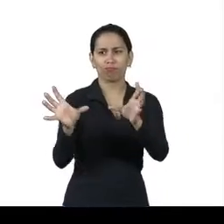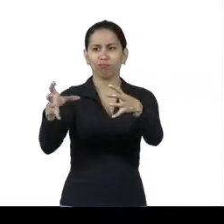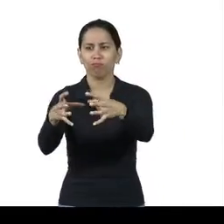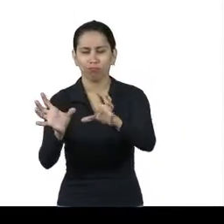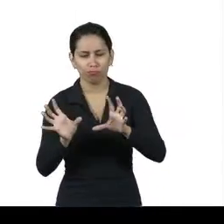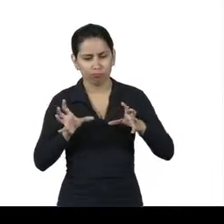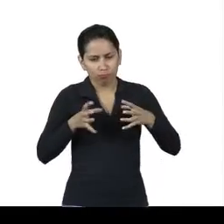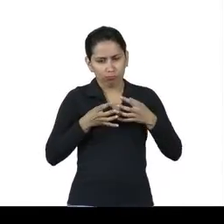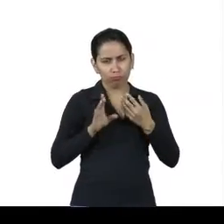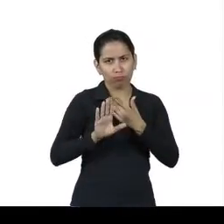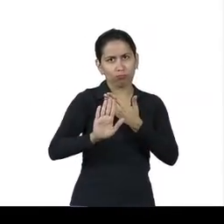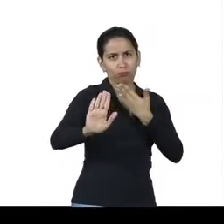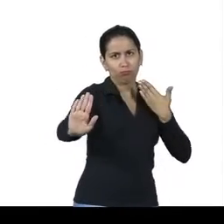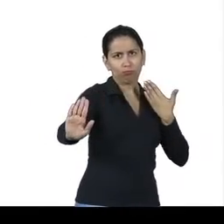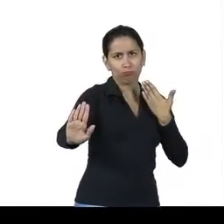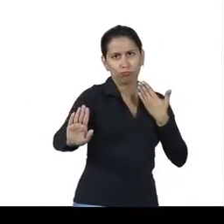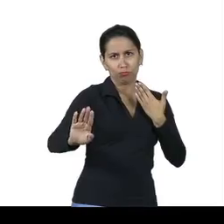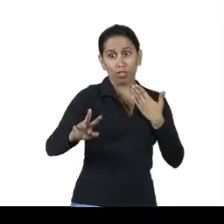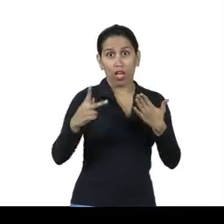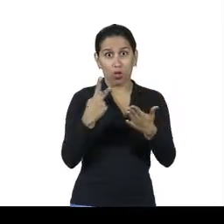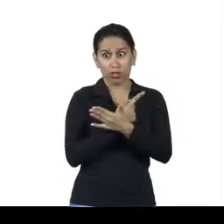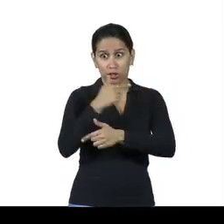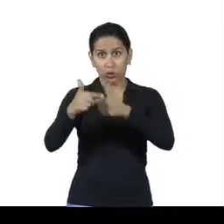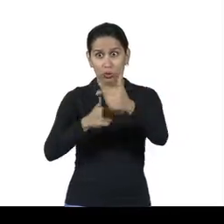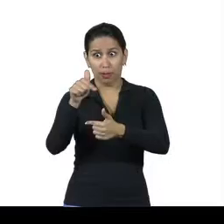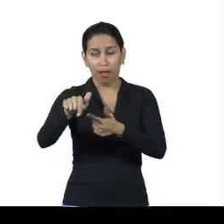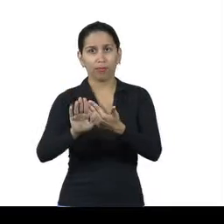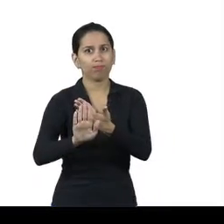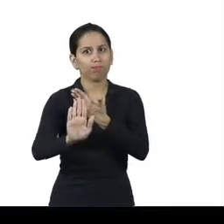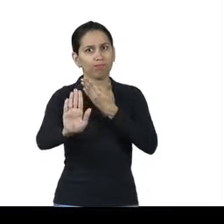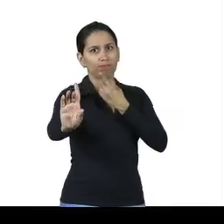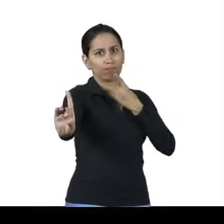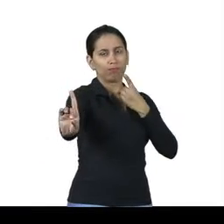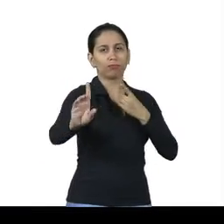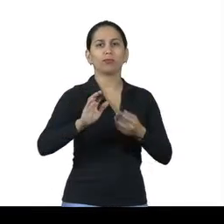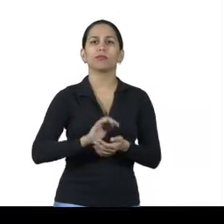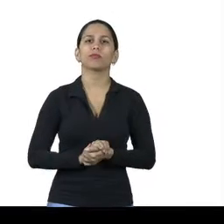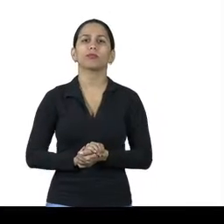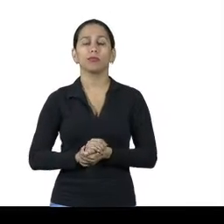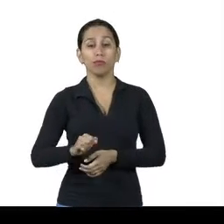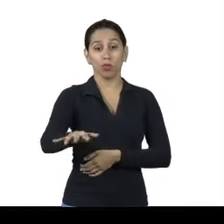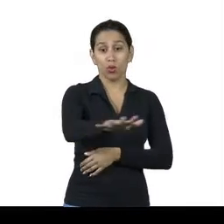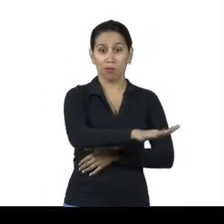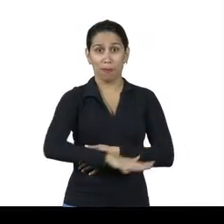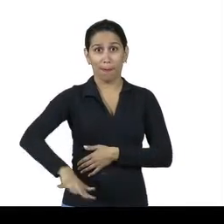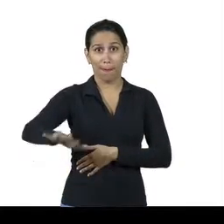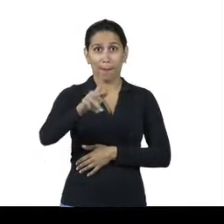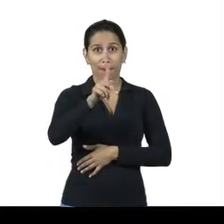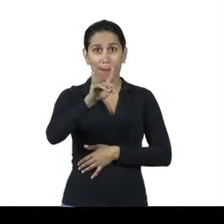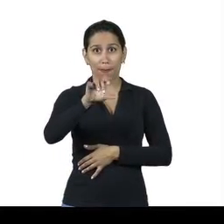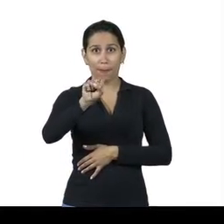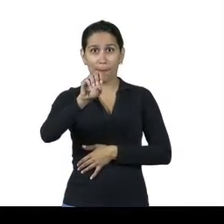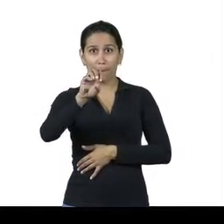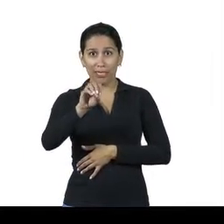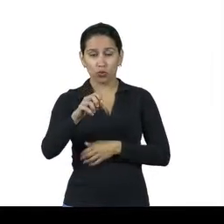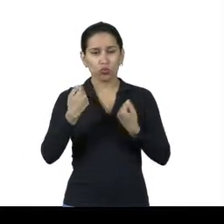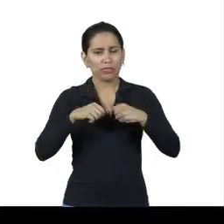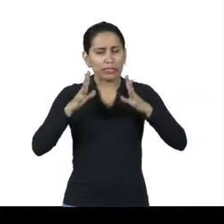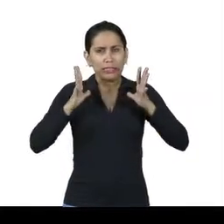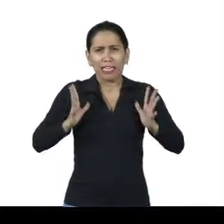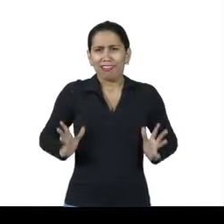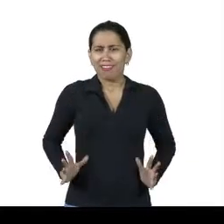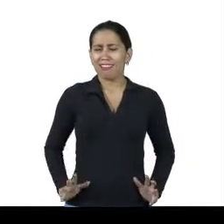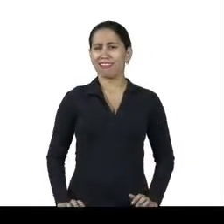acontece, mantenha-se afastado do local. O piso do local de trabalho deve estar sempre limpo para prevenir o acúmulo